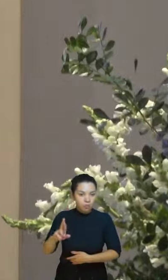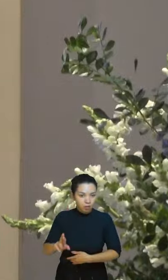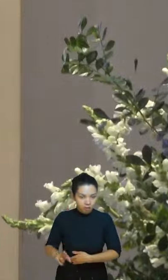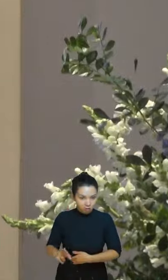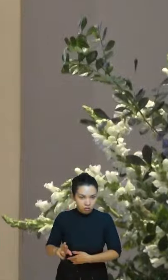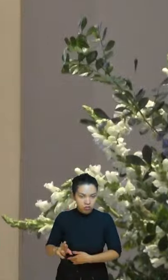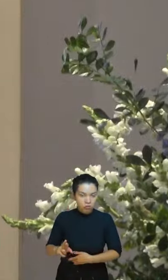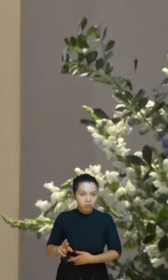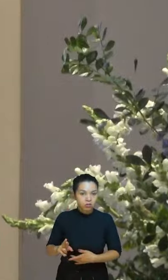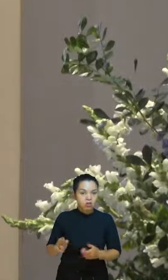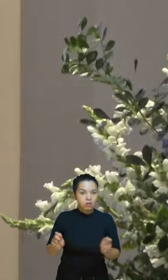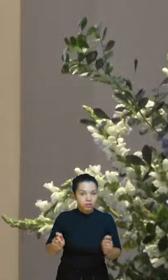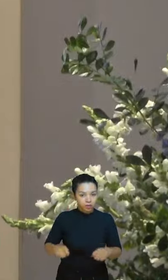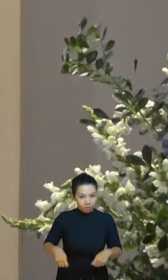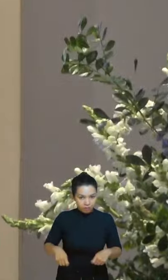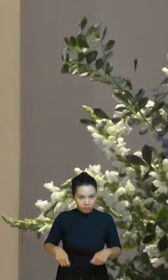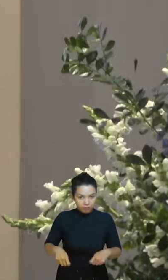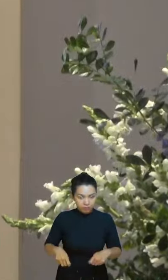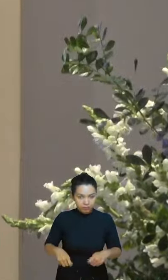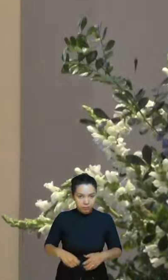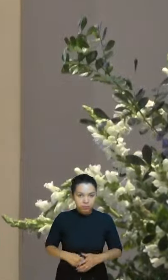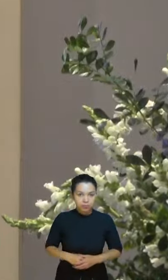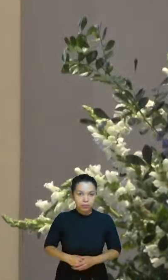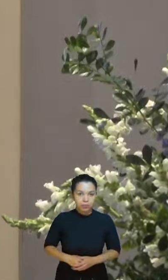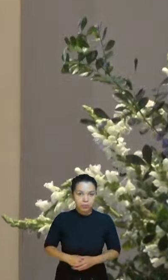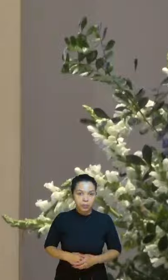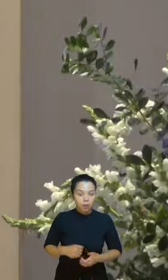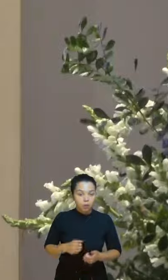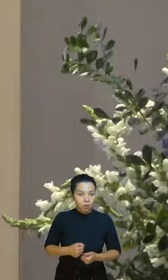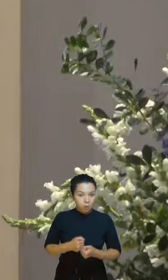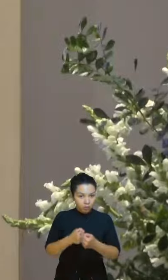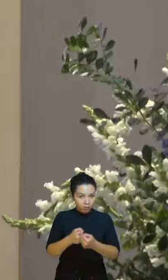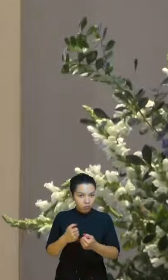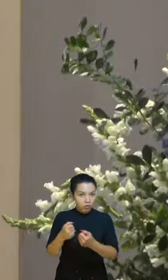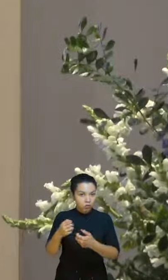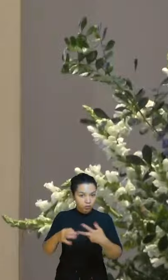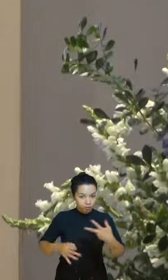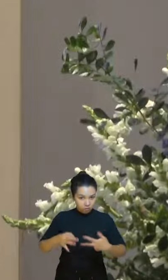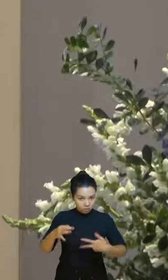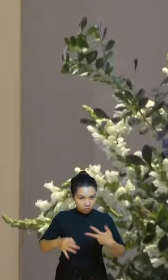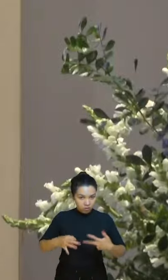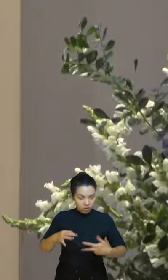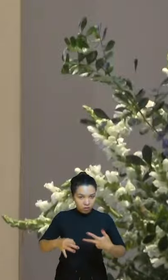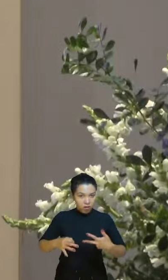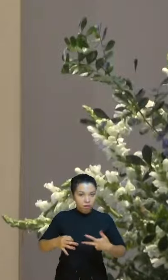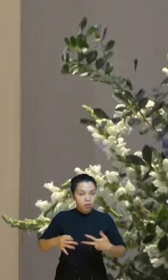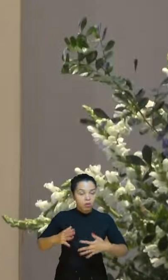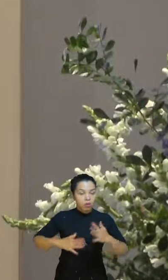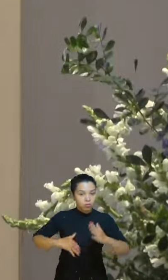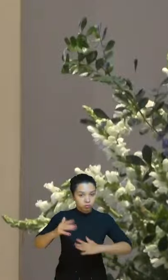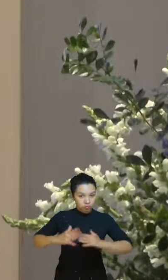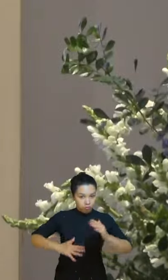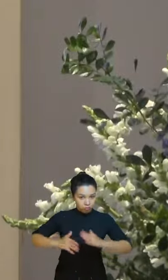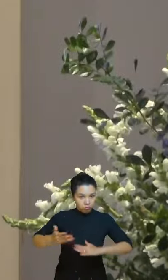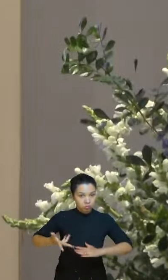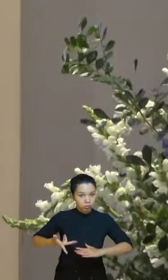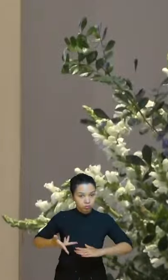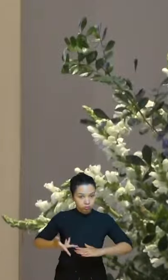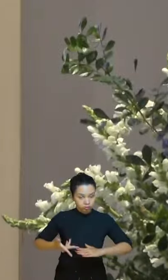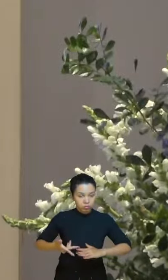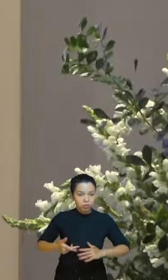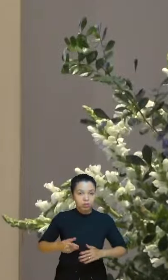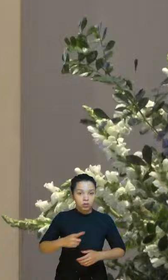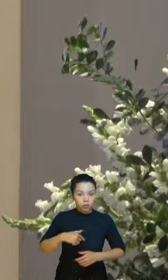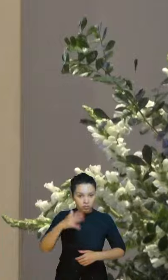possíveis para que o poder judiciário tenha eficiência eficiência que como sabemos do